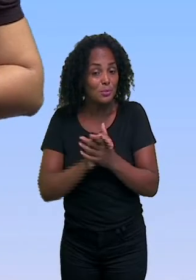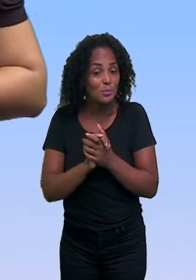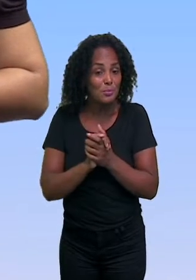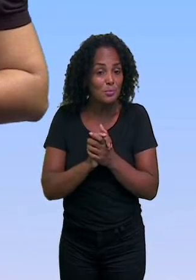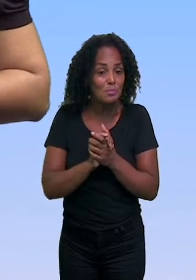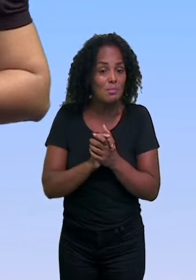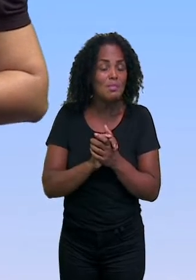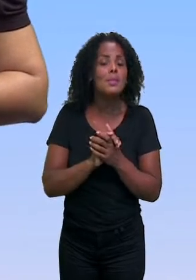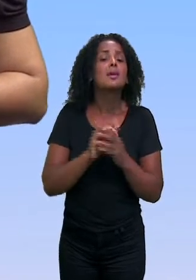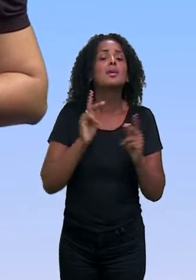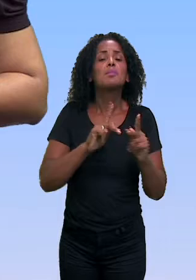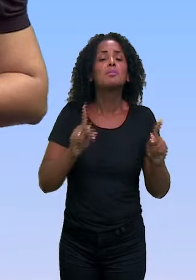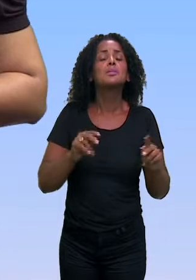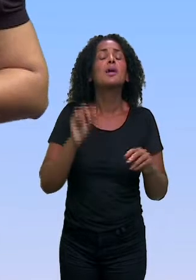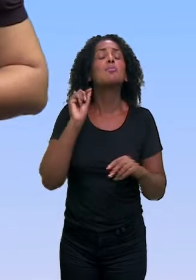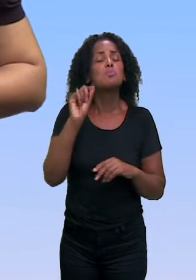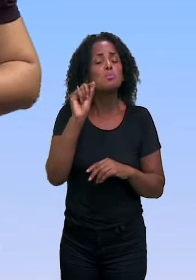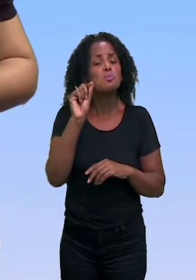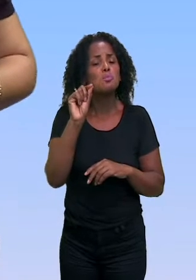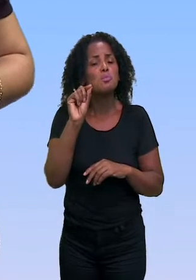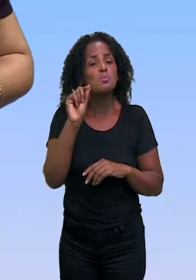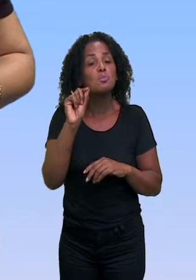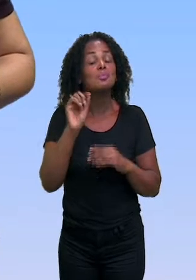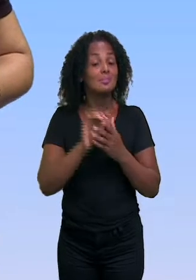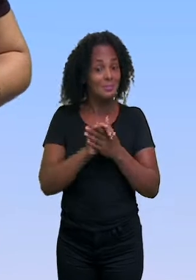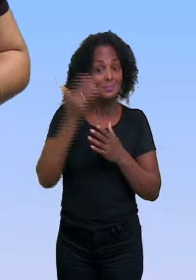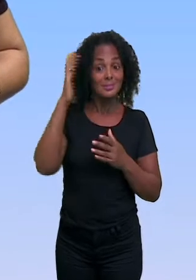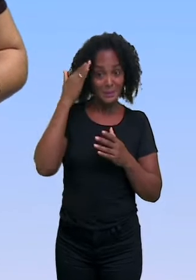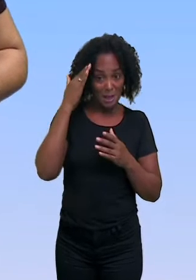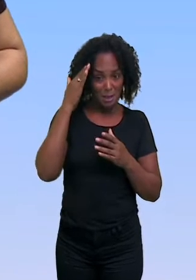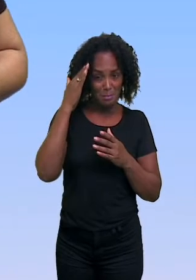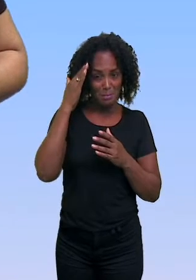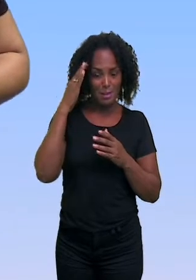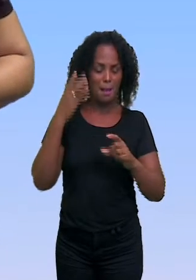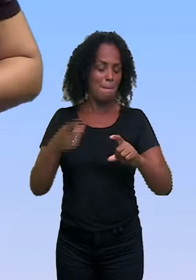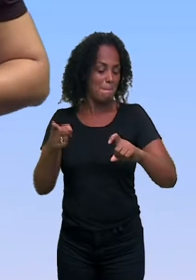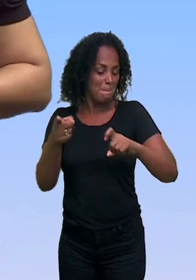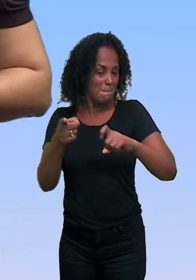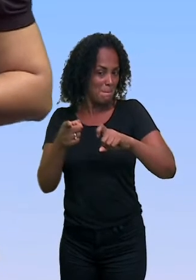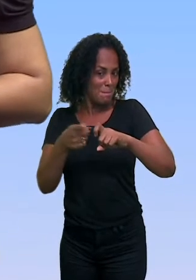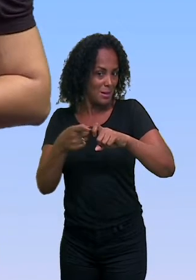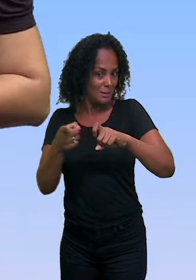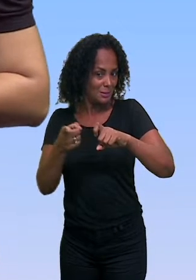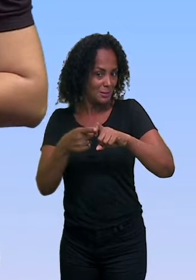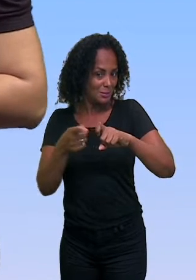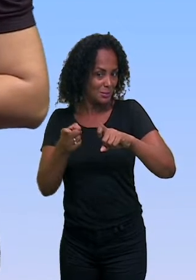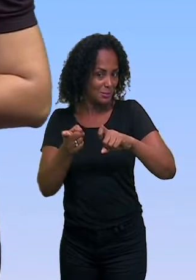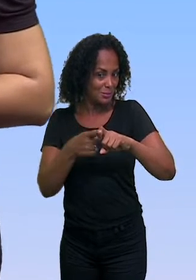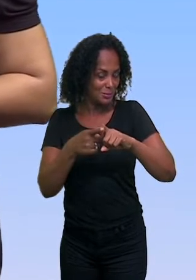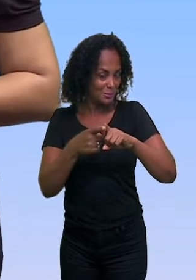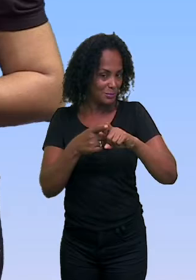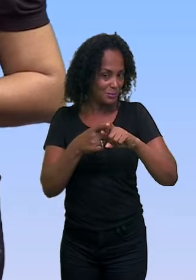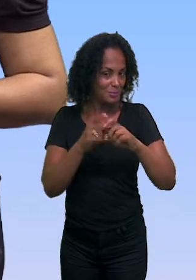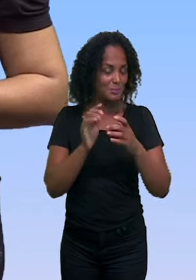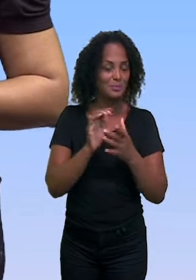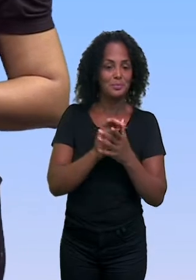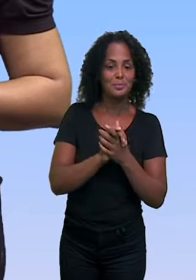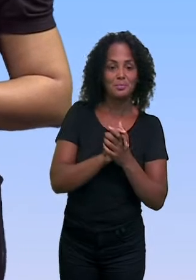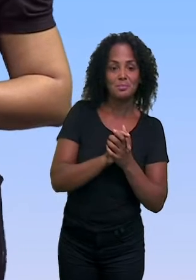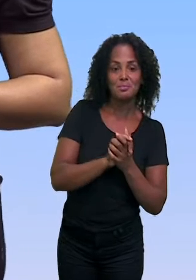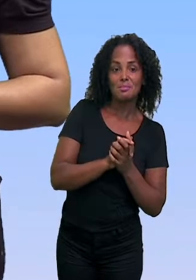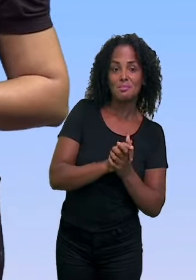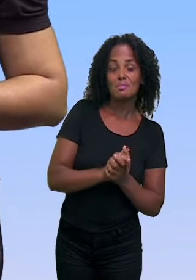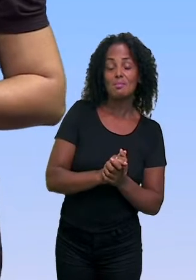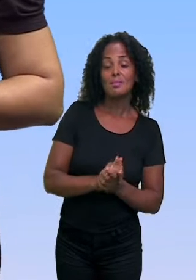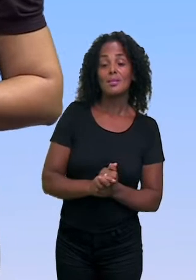profissão é essa aí é a de médico médico em inglês